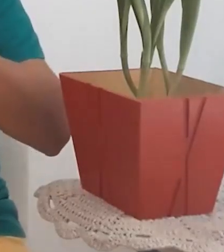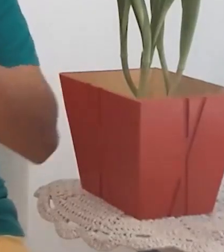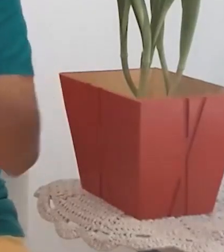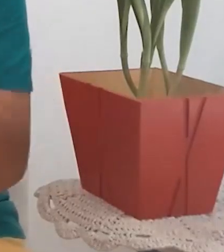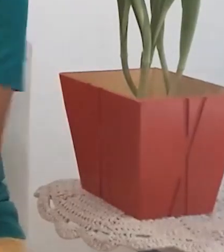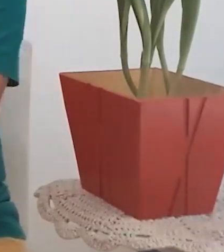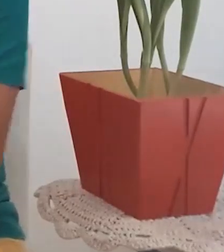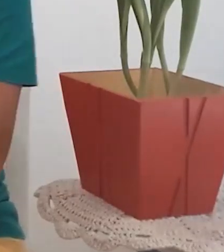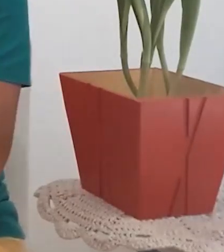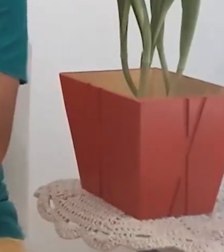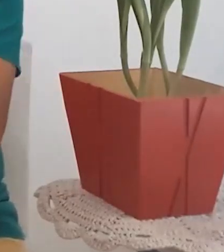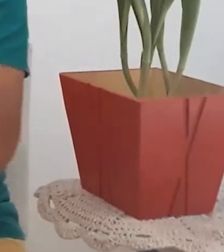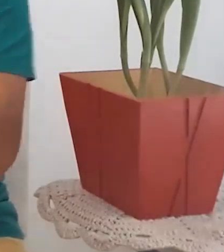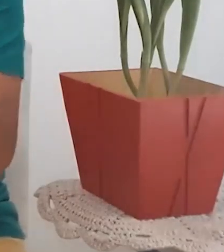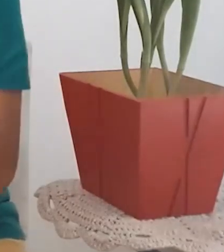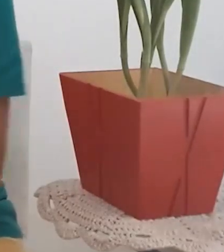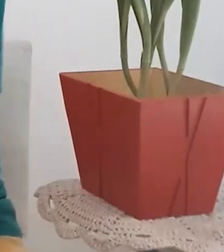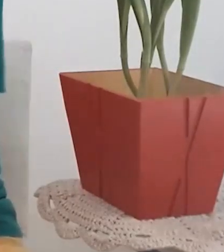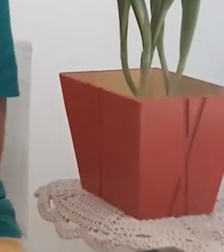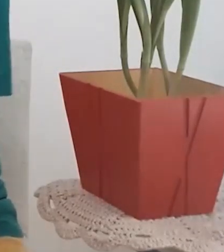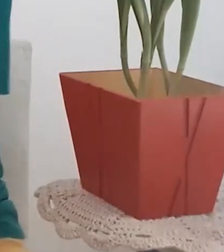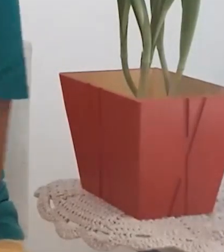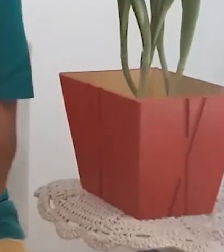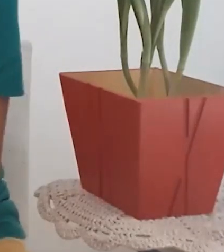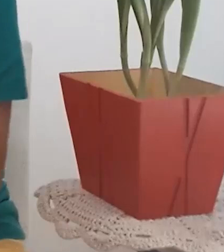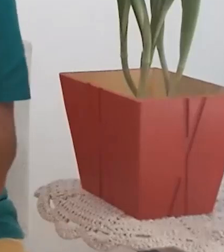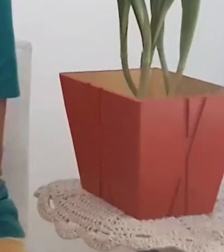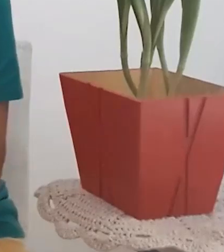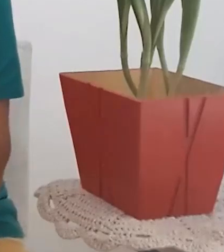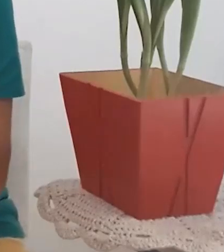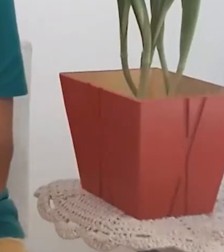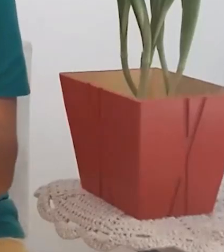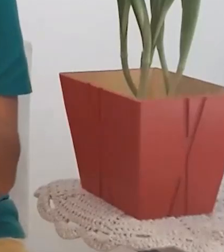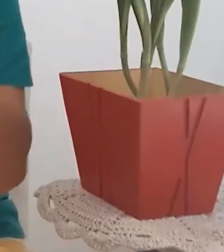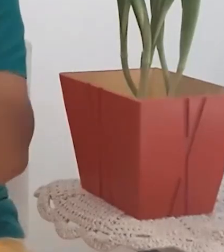E é o seguinte, aqui em casa vai brincar nós 3.